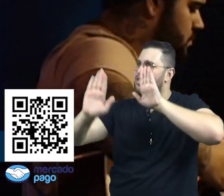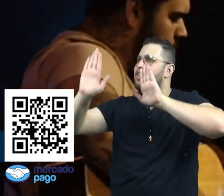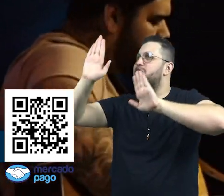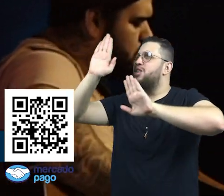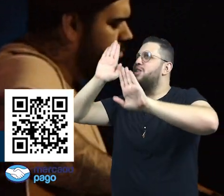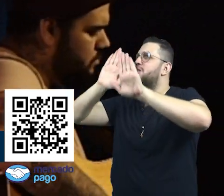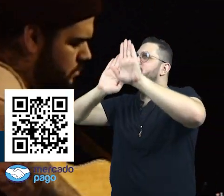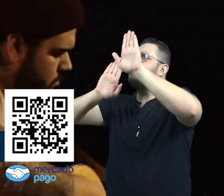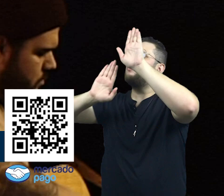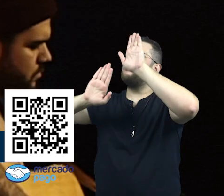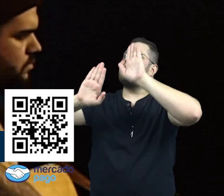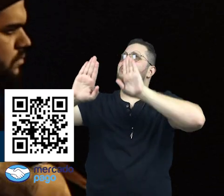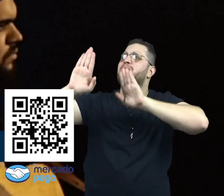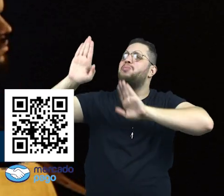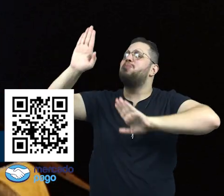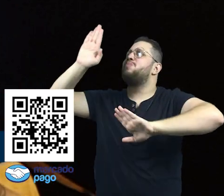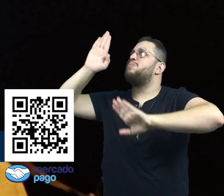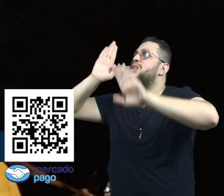te